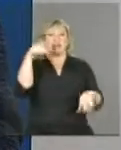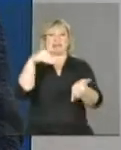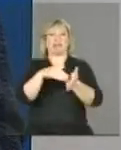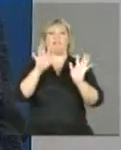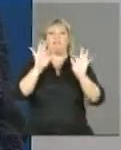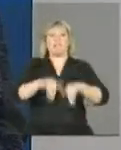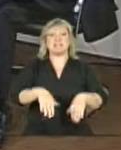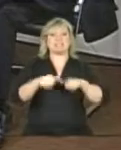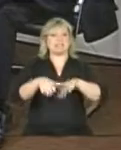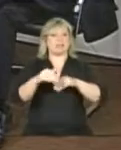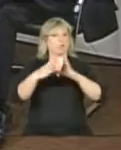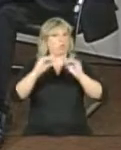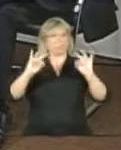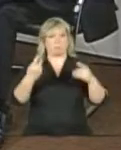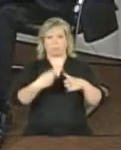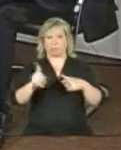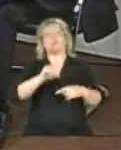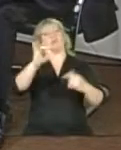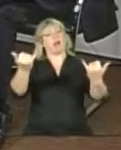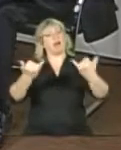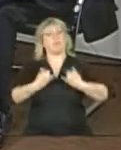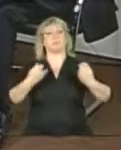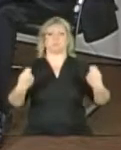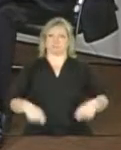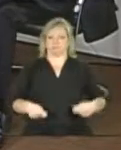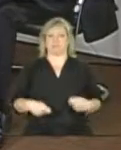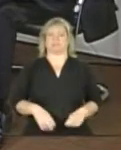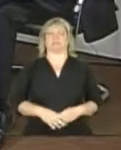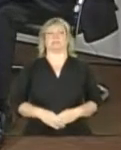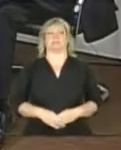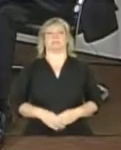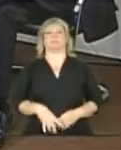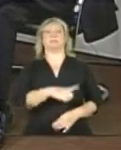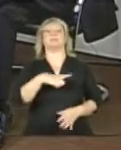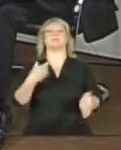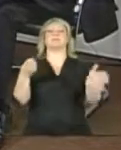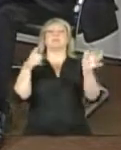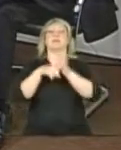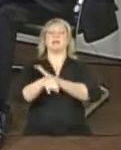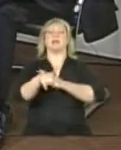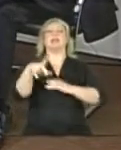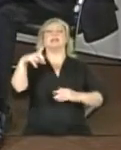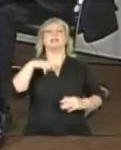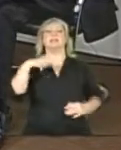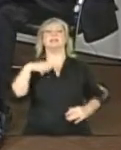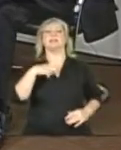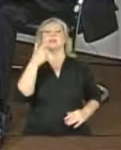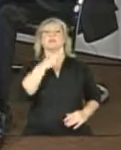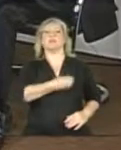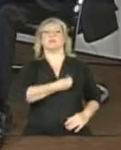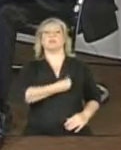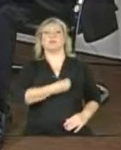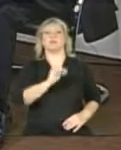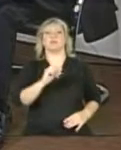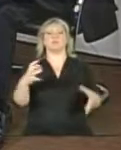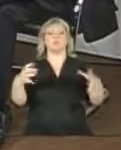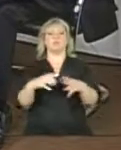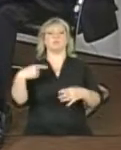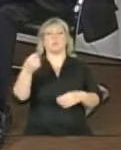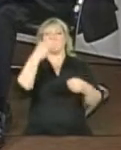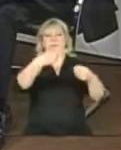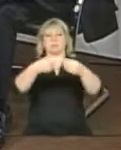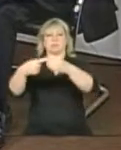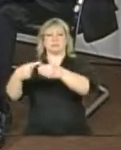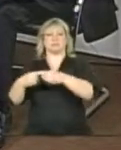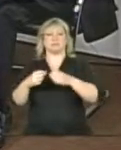deste ano você tem reparado isso também tem acontecido em relação a esse procedimento junto aos municípios da mesma forma junto